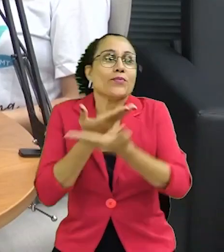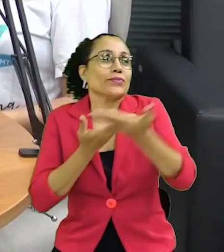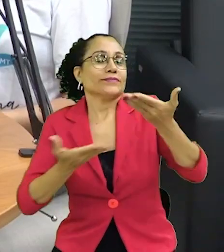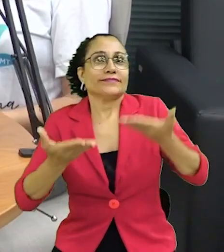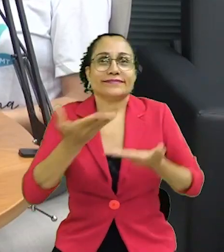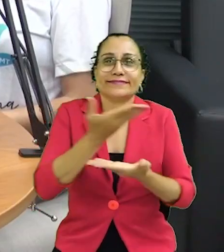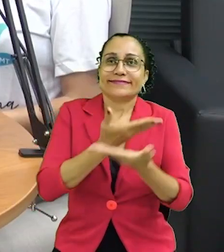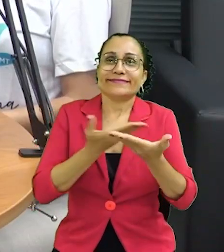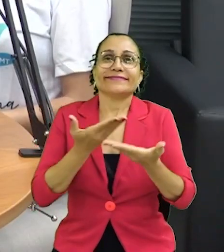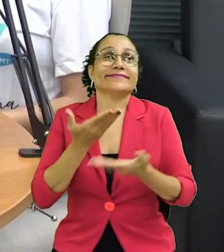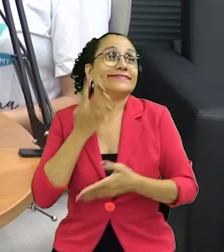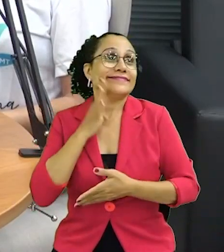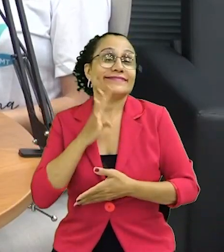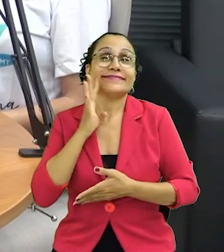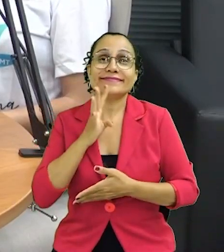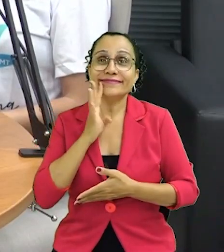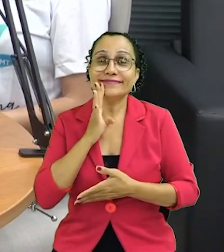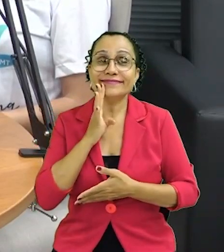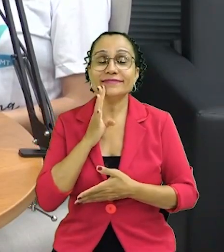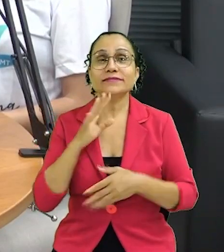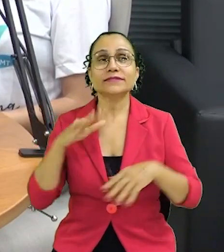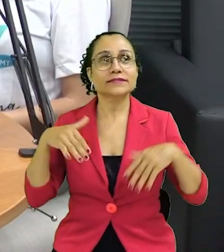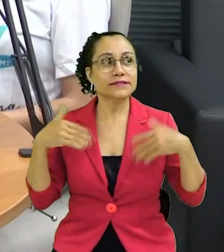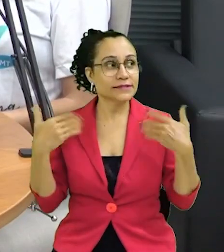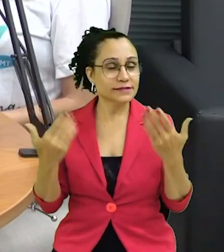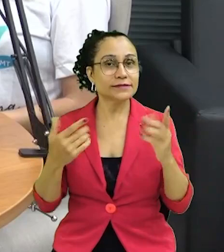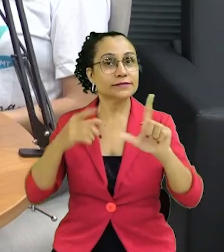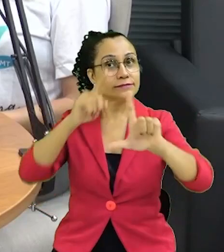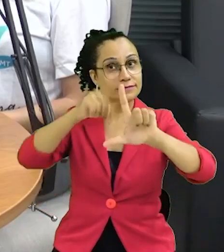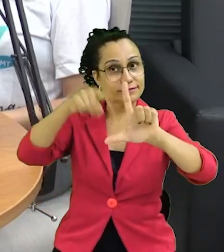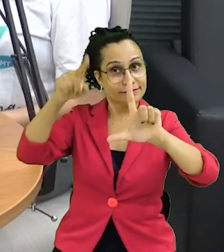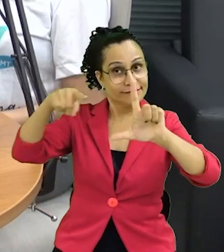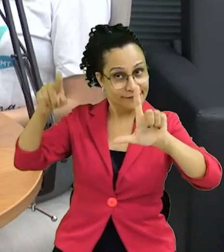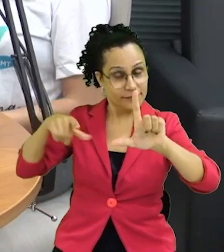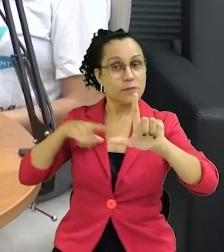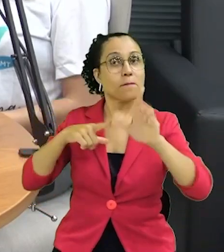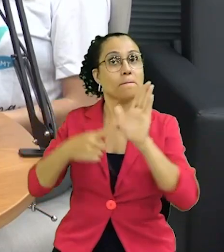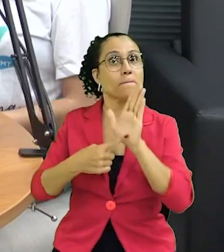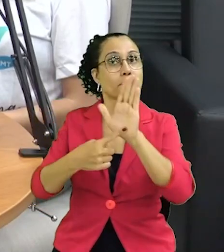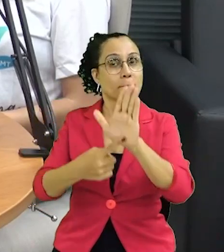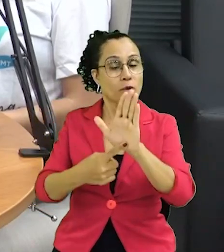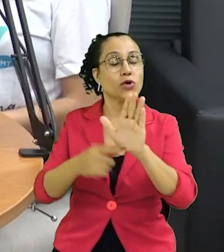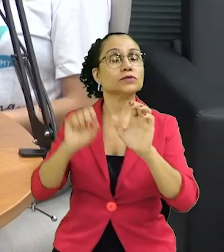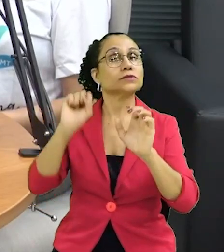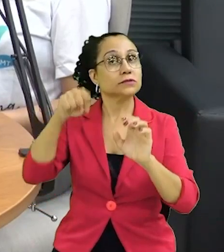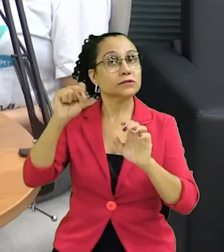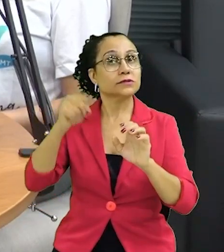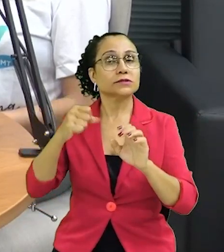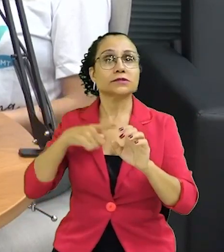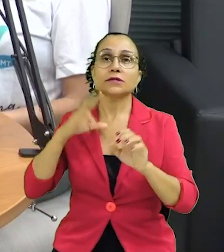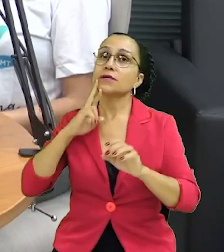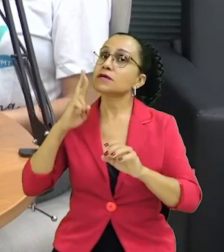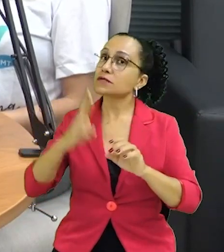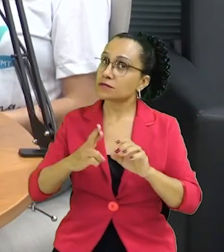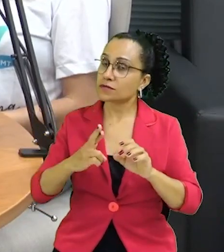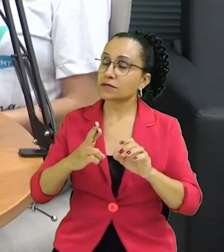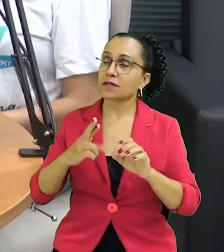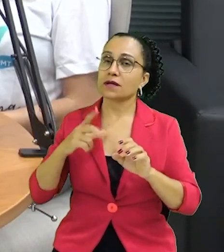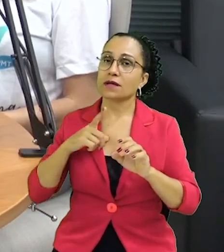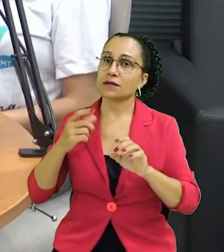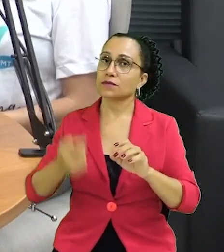é muito bacana. E aí, como nós falamos, os dados mostram que os resultados eles vão sendo sim mensurados, sentidos,